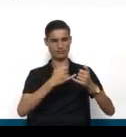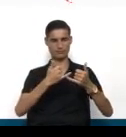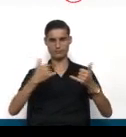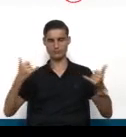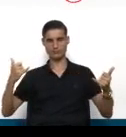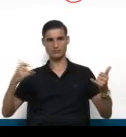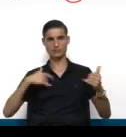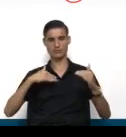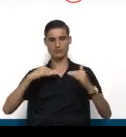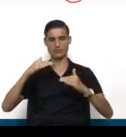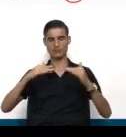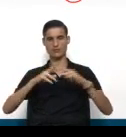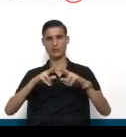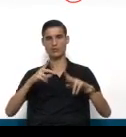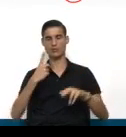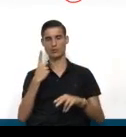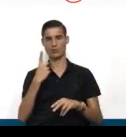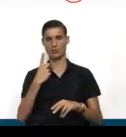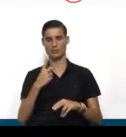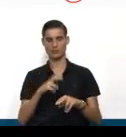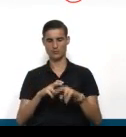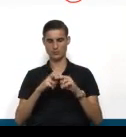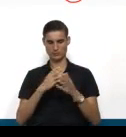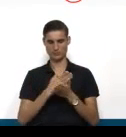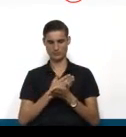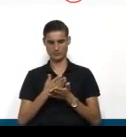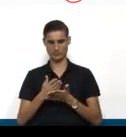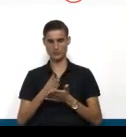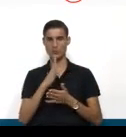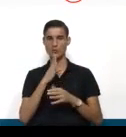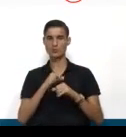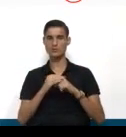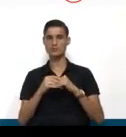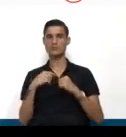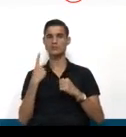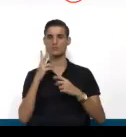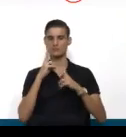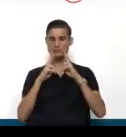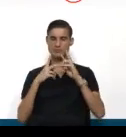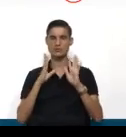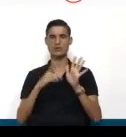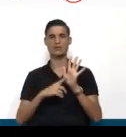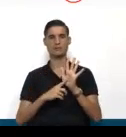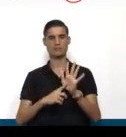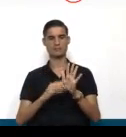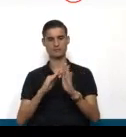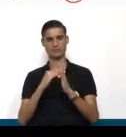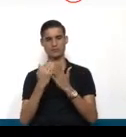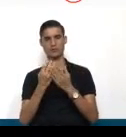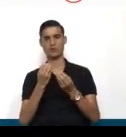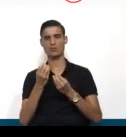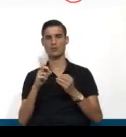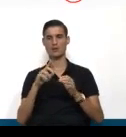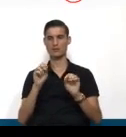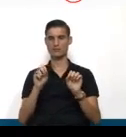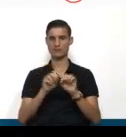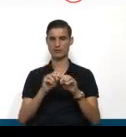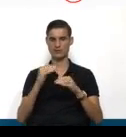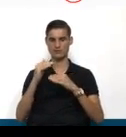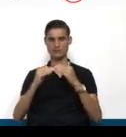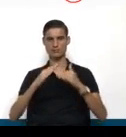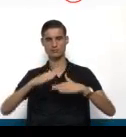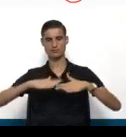constante elástica igual a 1. Então, a partir desses conhecimentos, a gente pode apresentar aí como é